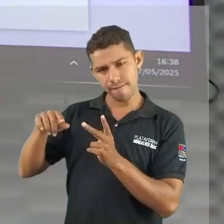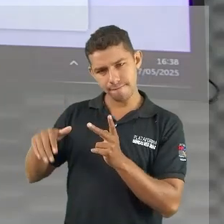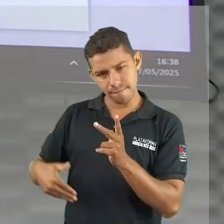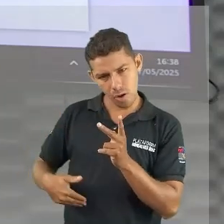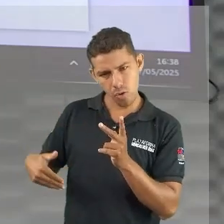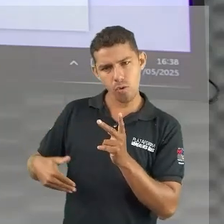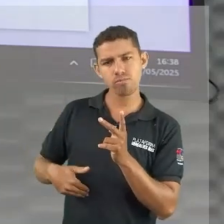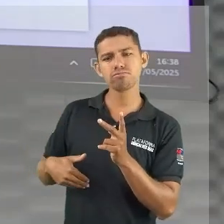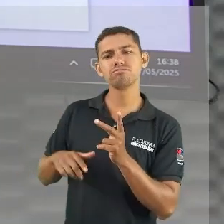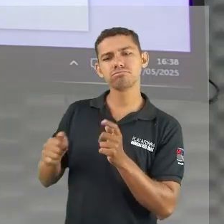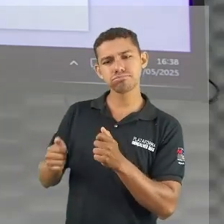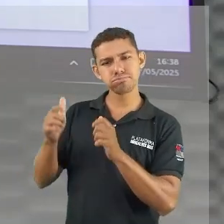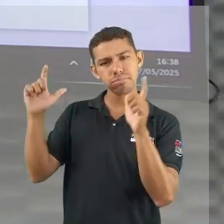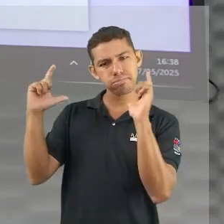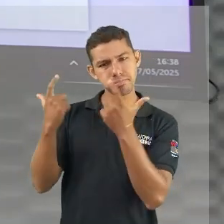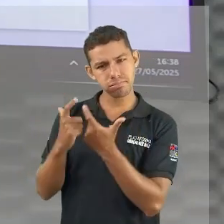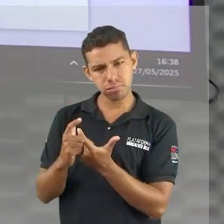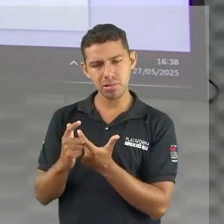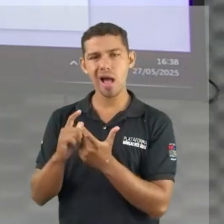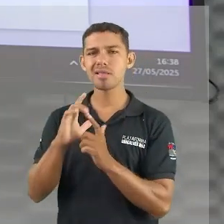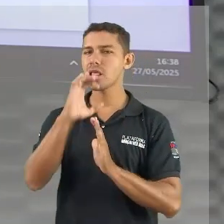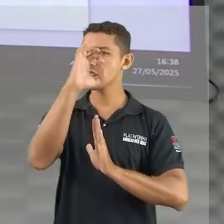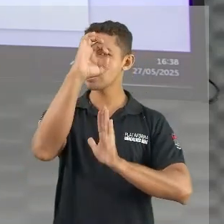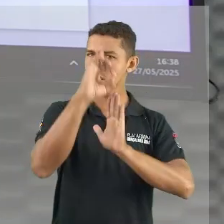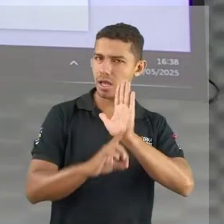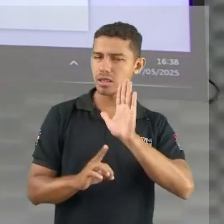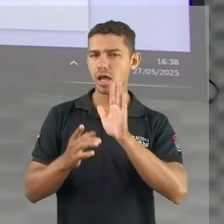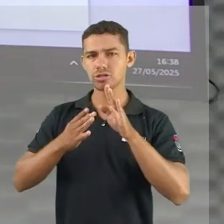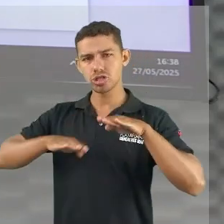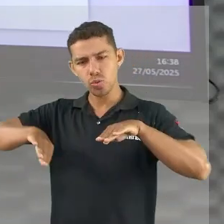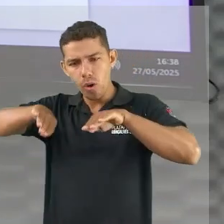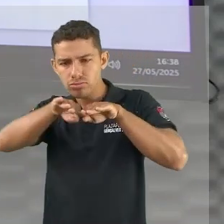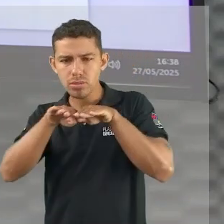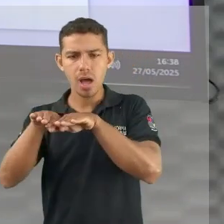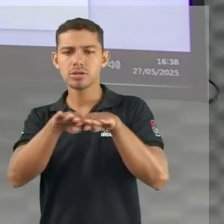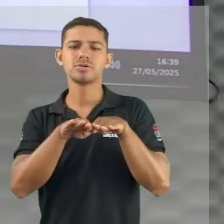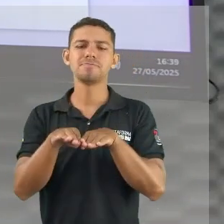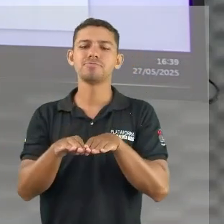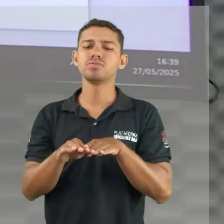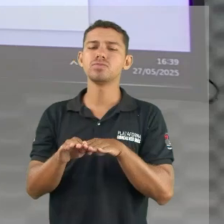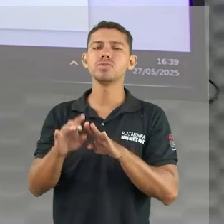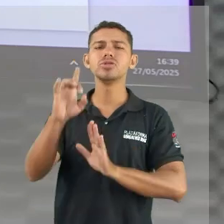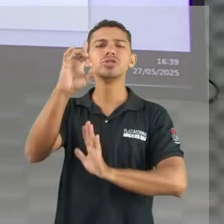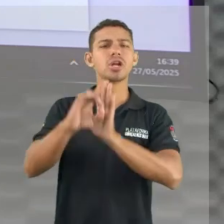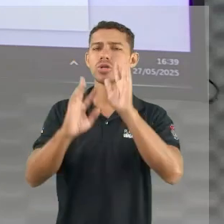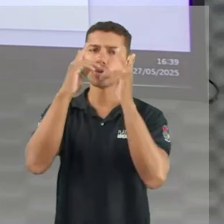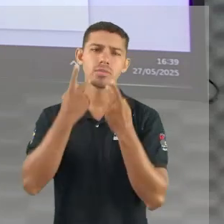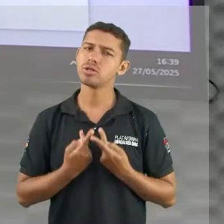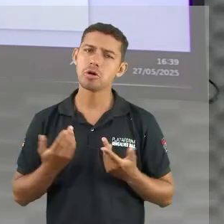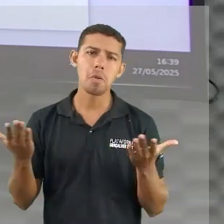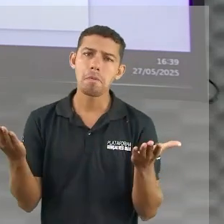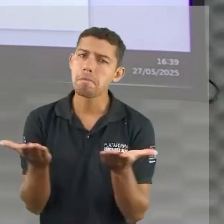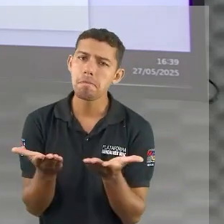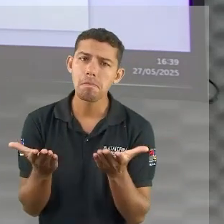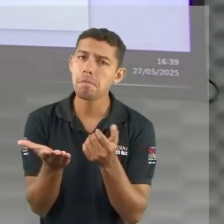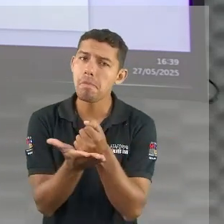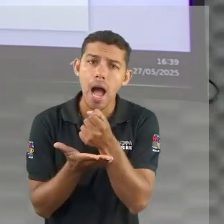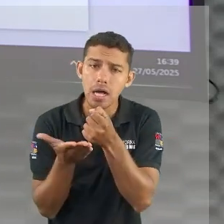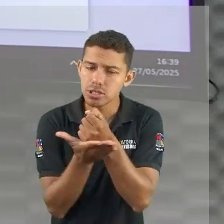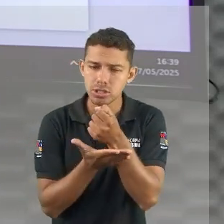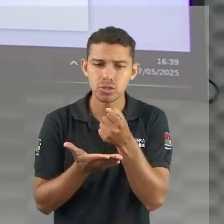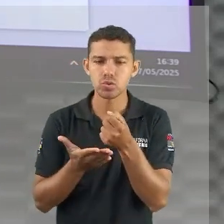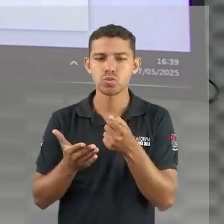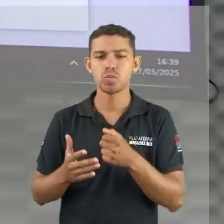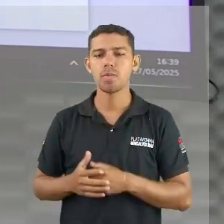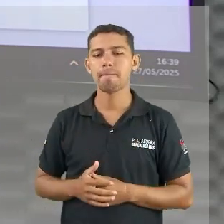garantindo dignidade e igualdade, né? Ou seja, a gente está falando aqui de direito humano básico, né?